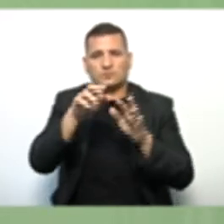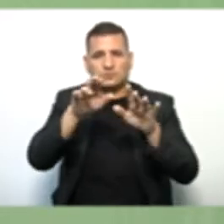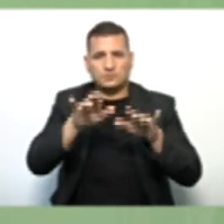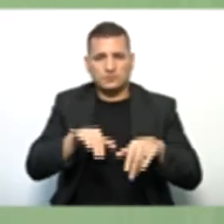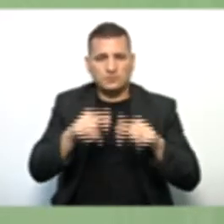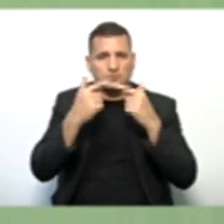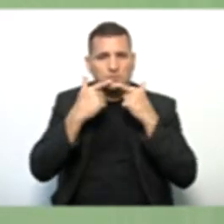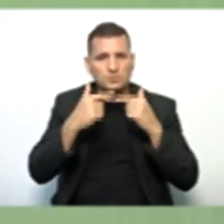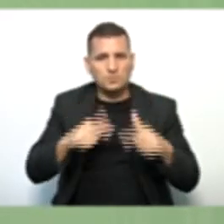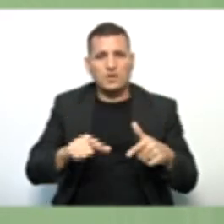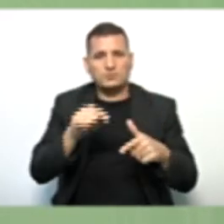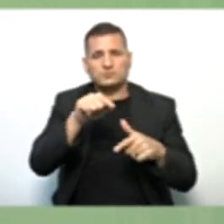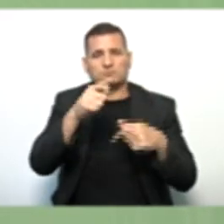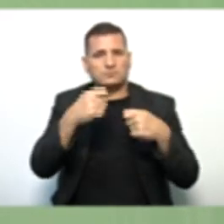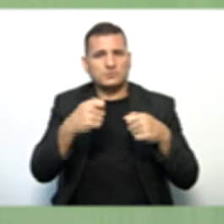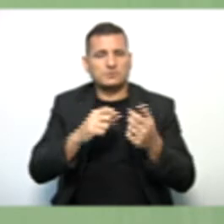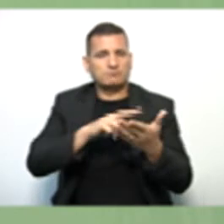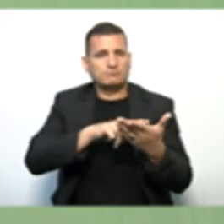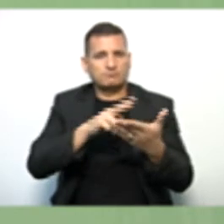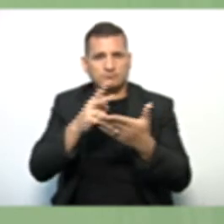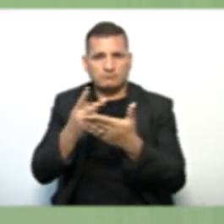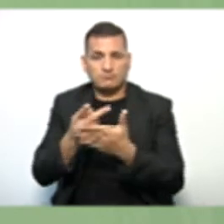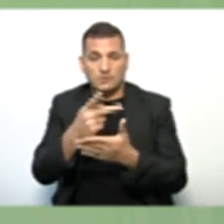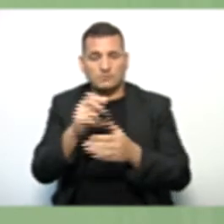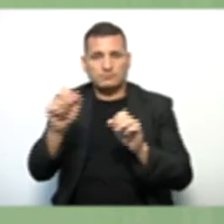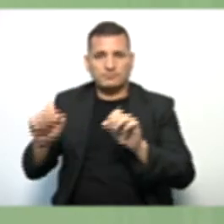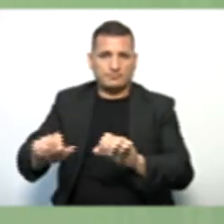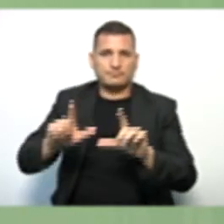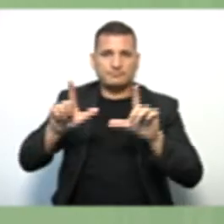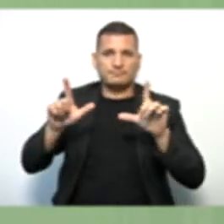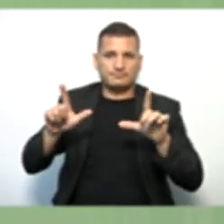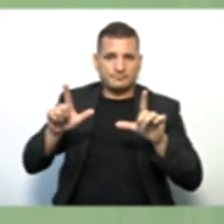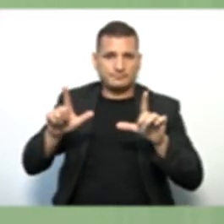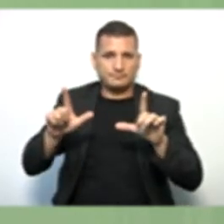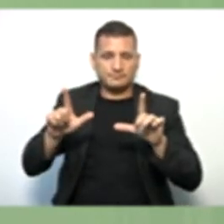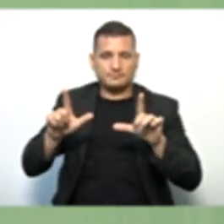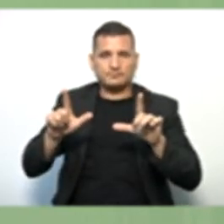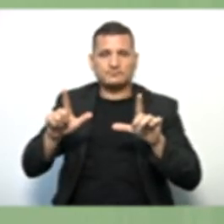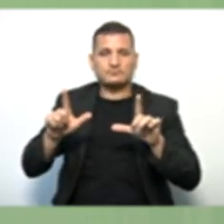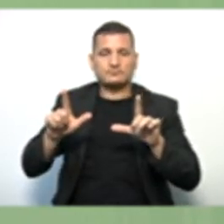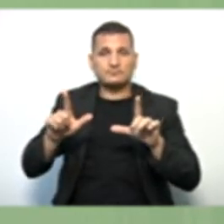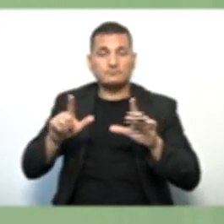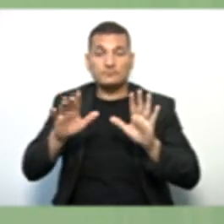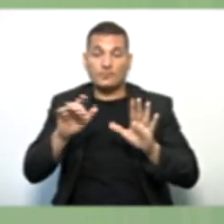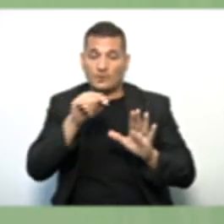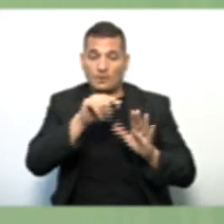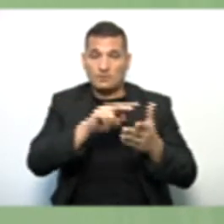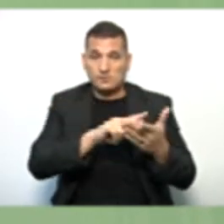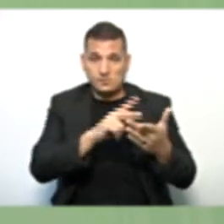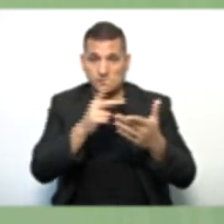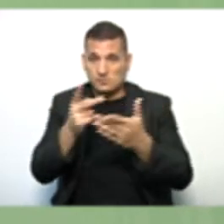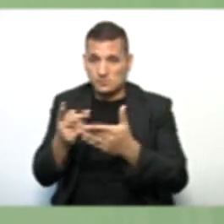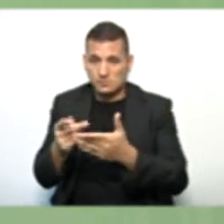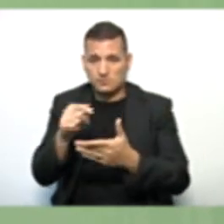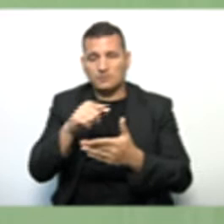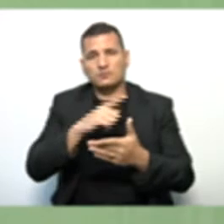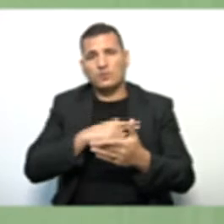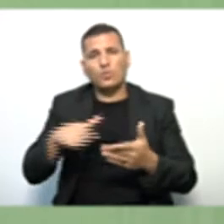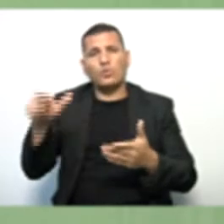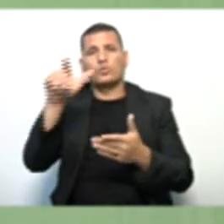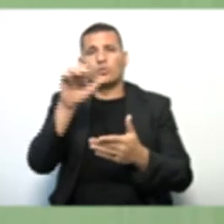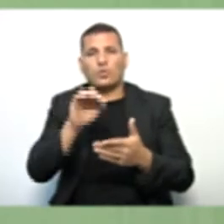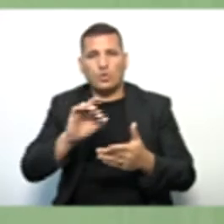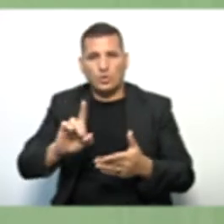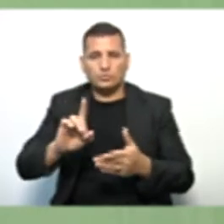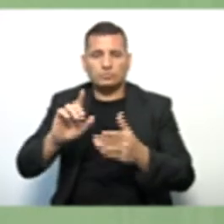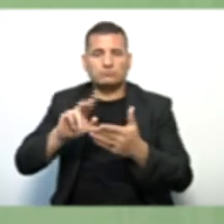que necessita de compilação para sua execução. Ao ser compilado, gera outro código